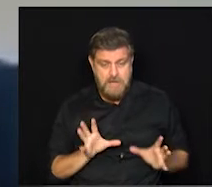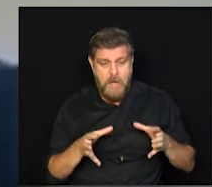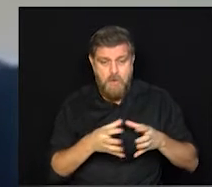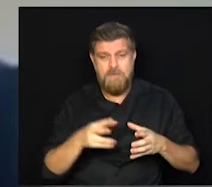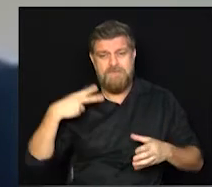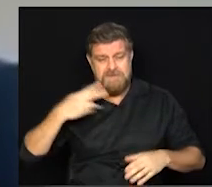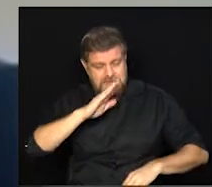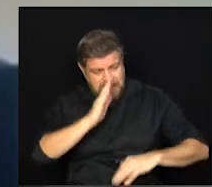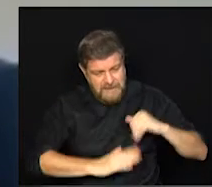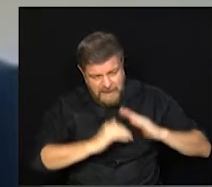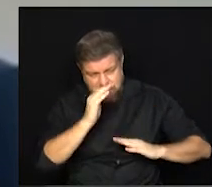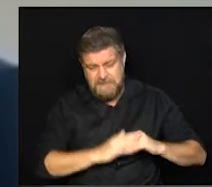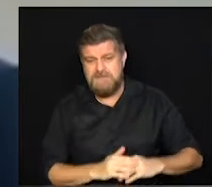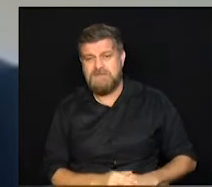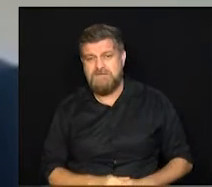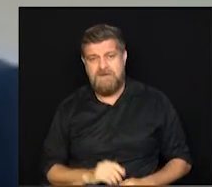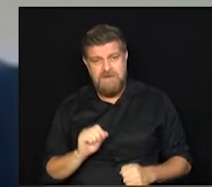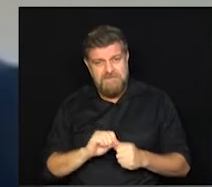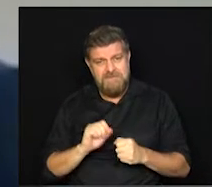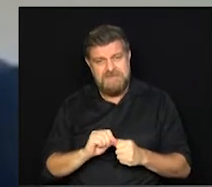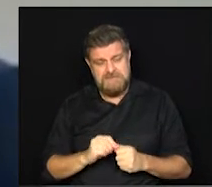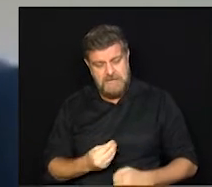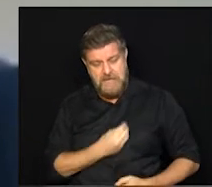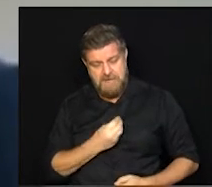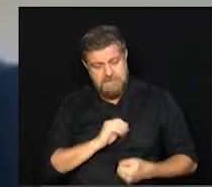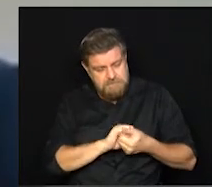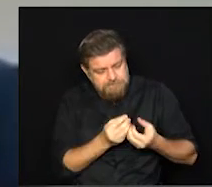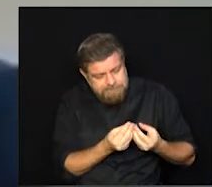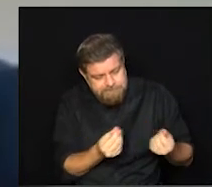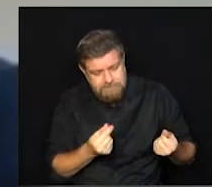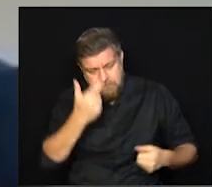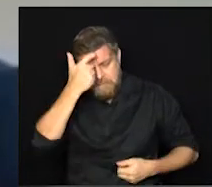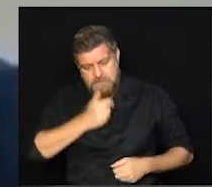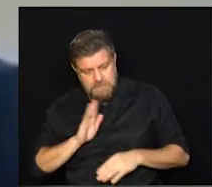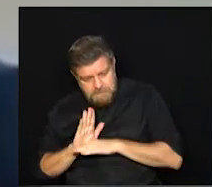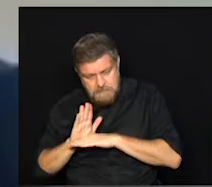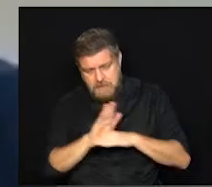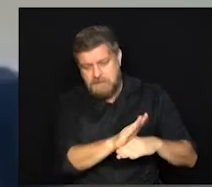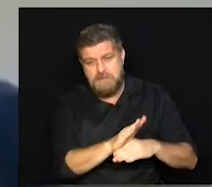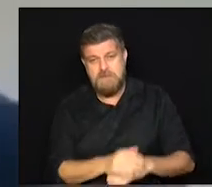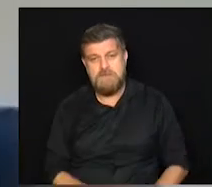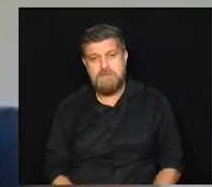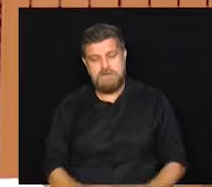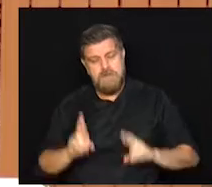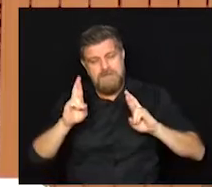e pode contar comigo para isso, tá? Muito obrigada e uma boa reunião para todos.